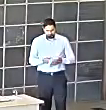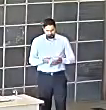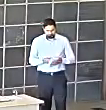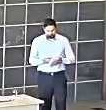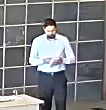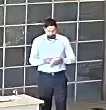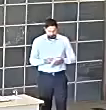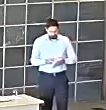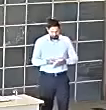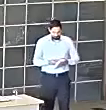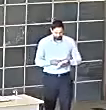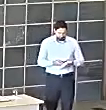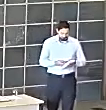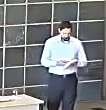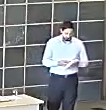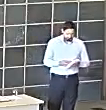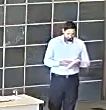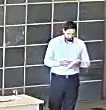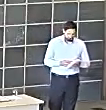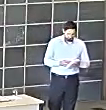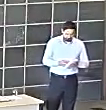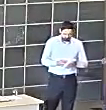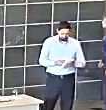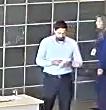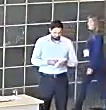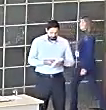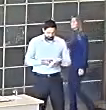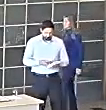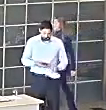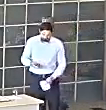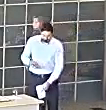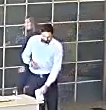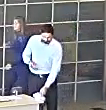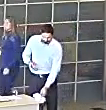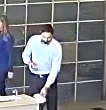comissão aí tem o microfone mais perto aí professor